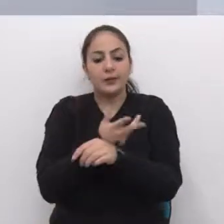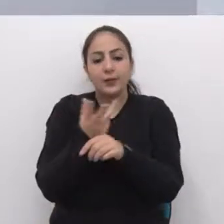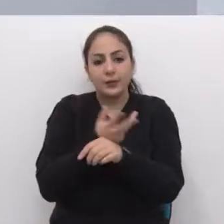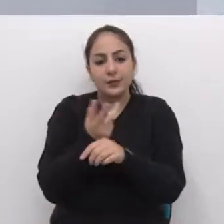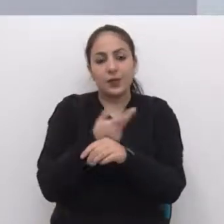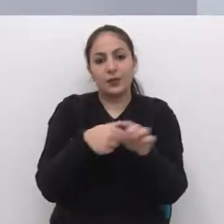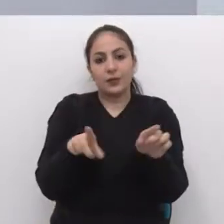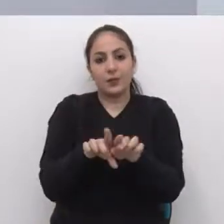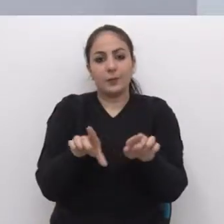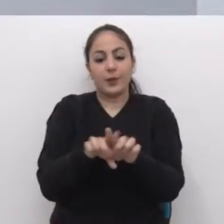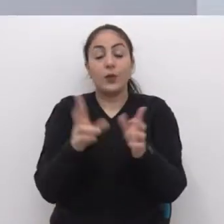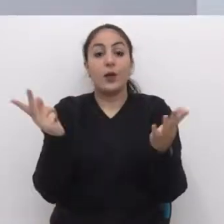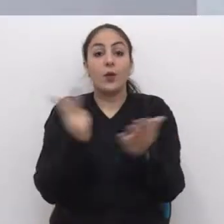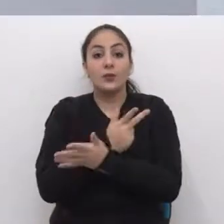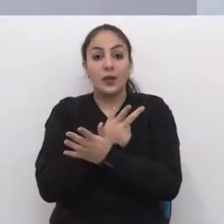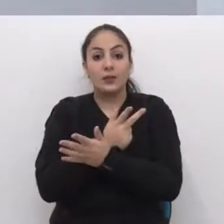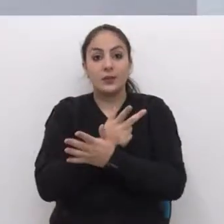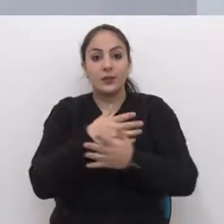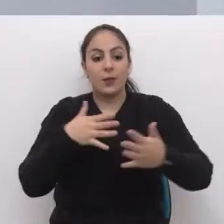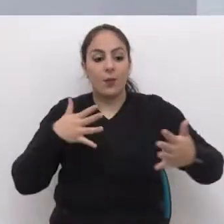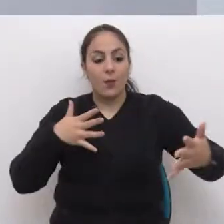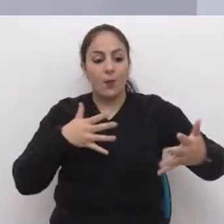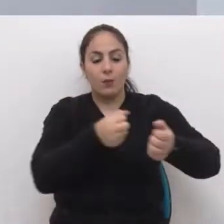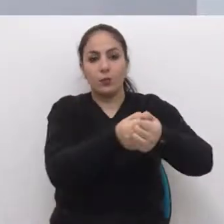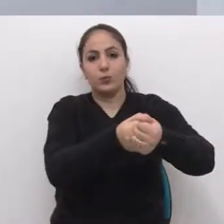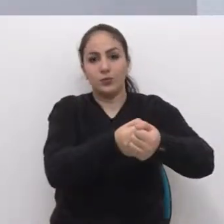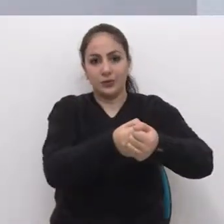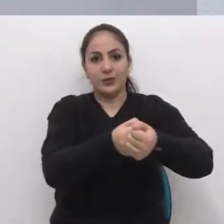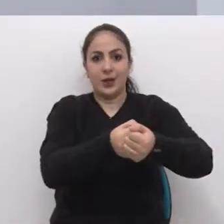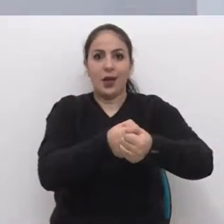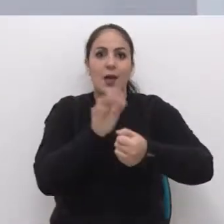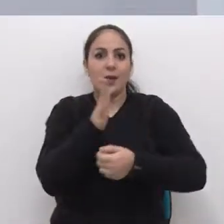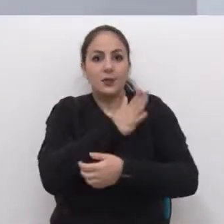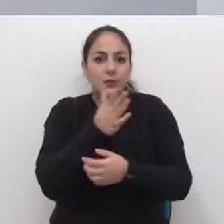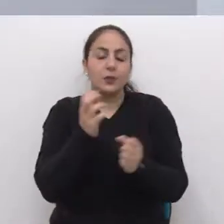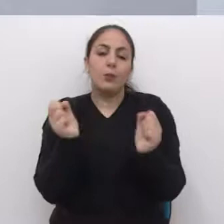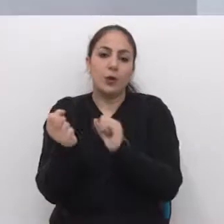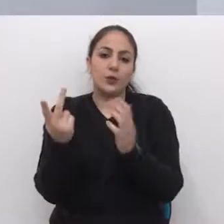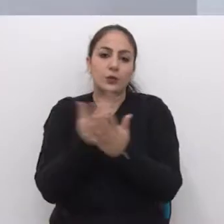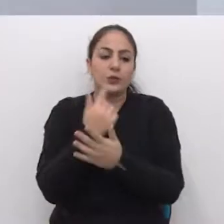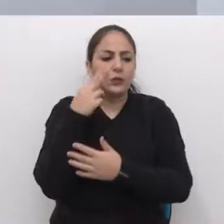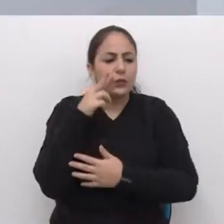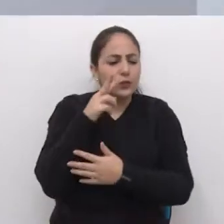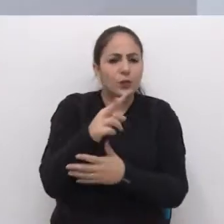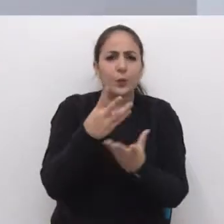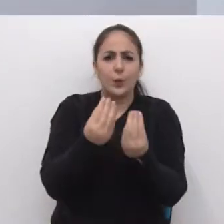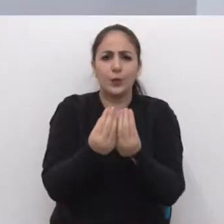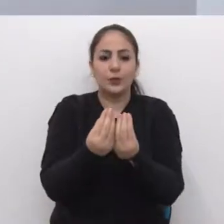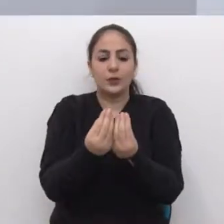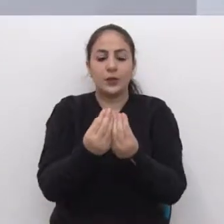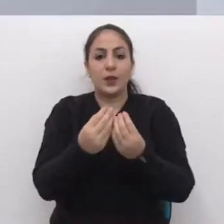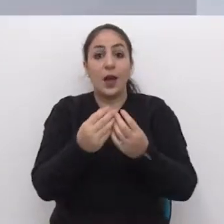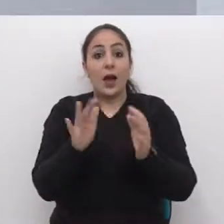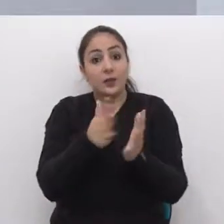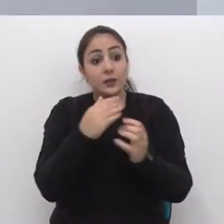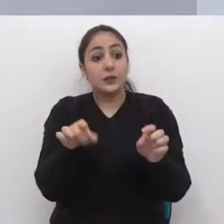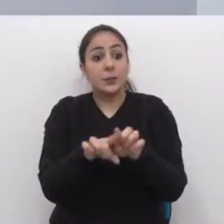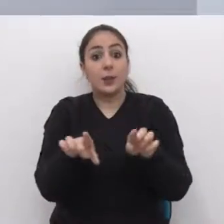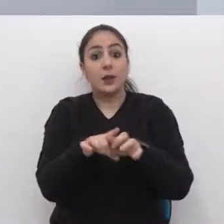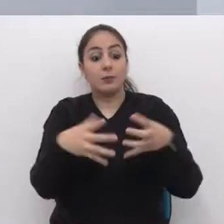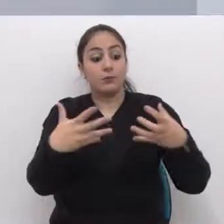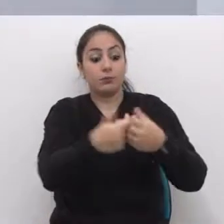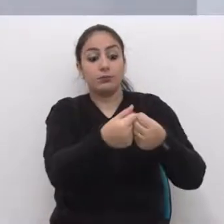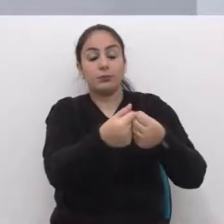velocidade, cortando o caminho, né? Então, em vez de fazer a curva aberta, às vezes faz fechada, e a gente vê muito acidente e muitas vezes os carros batendo de frente um com o outro,